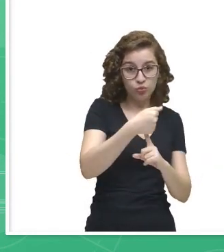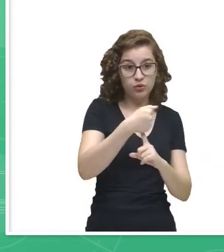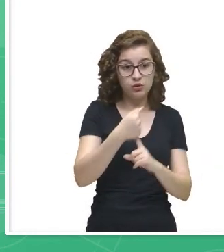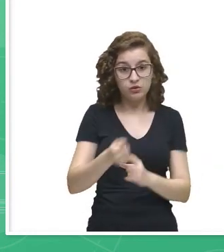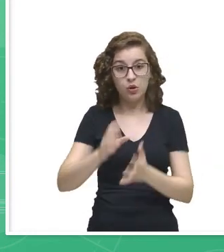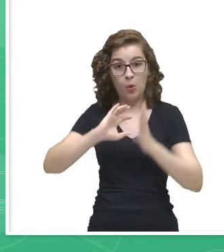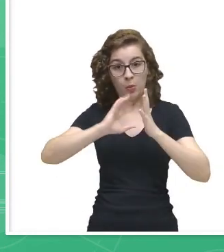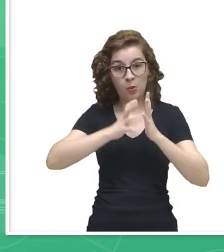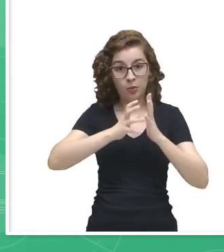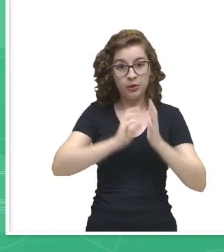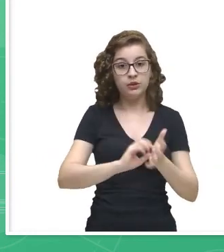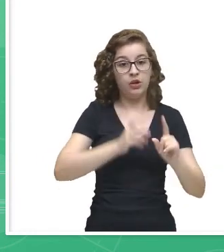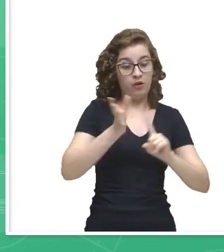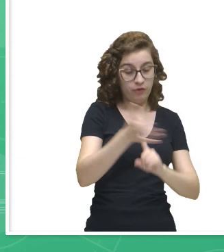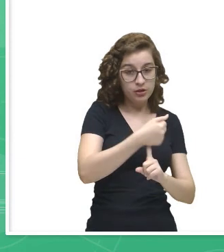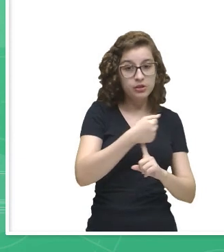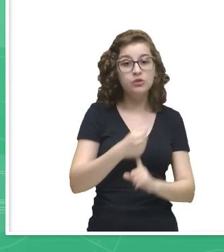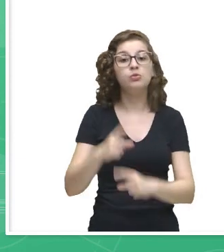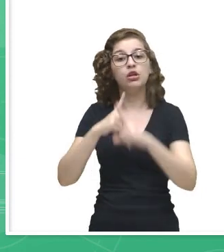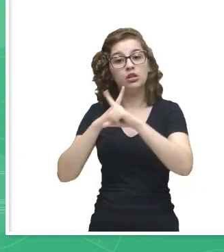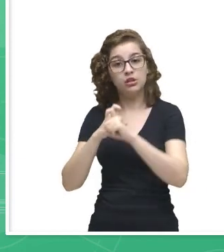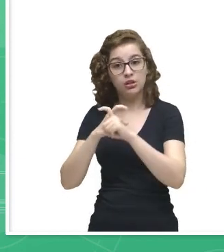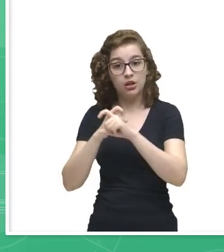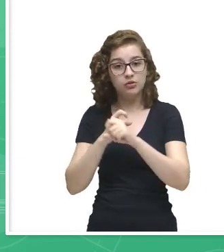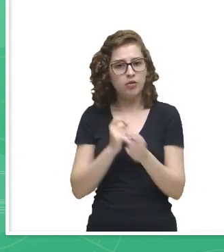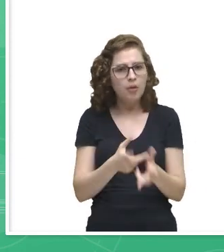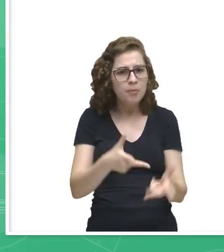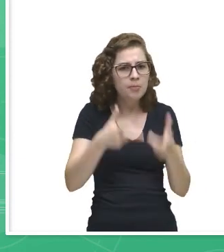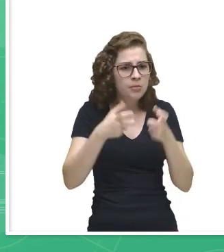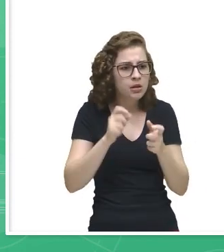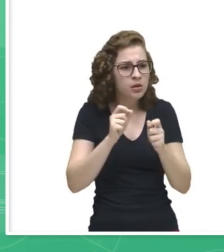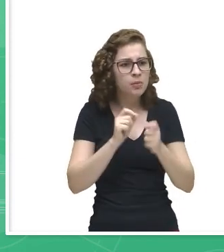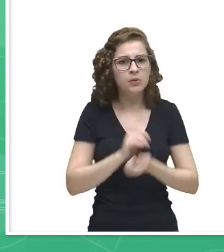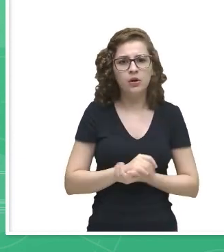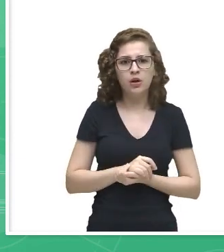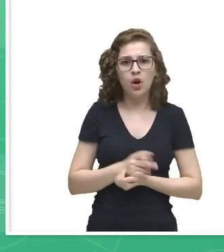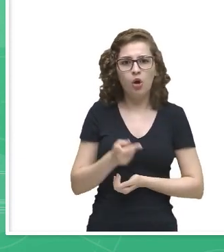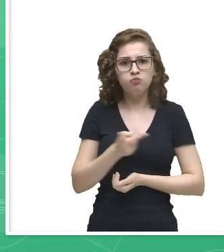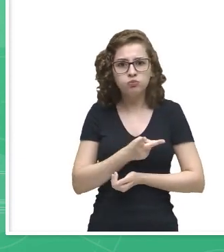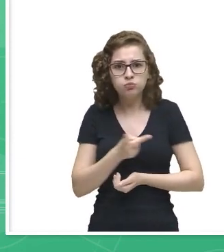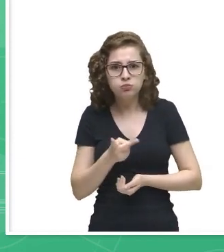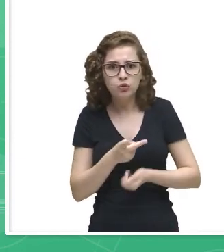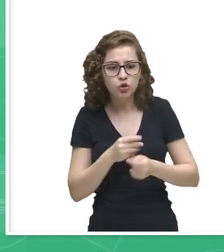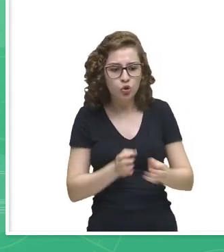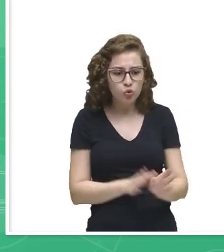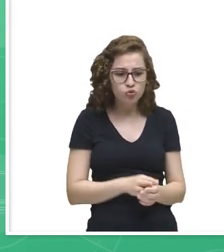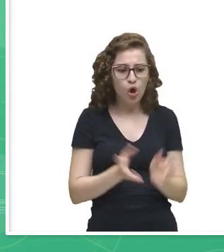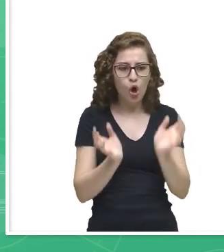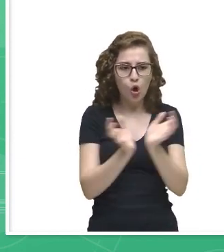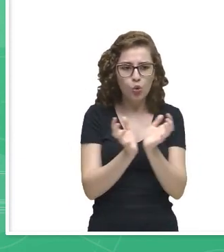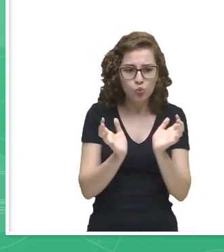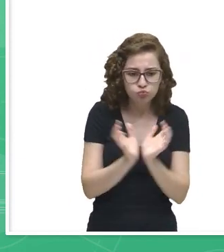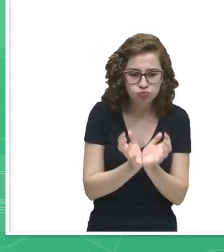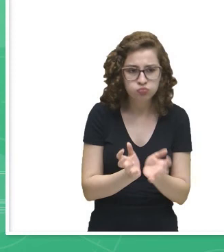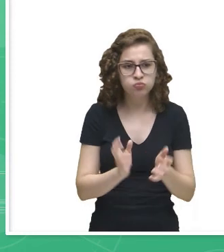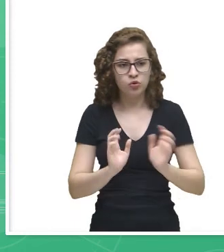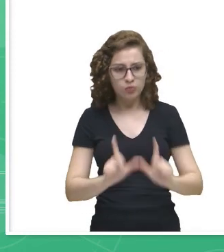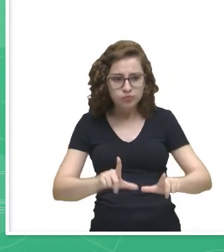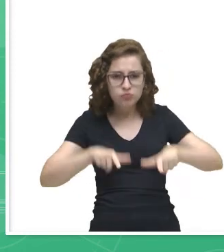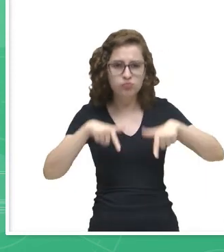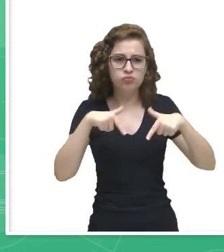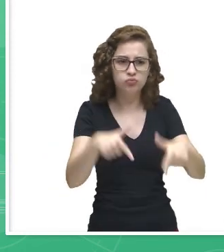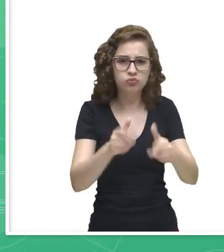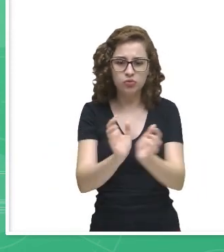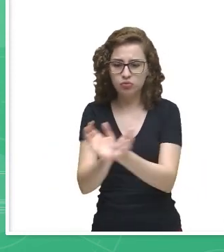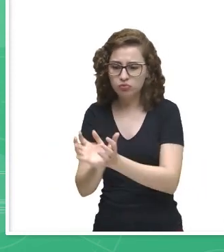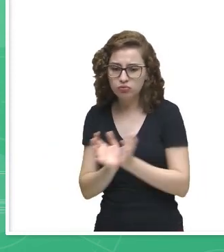e nazista ao ver de ambas as tendências a luta de classe promovida pelas esquerdas. Era um